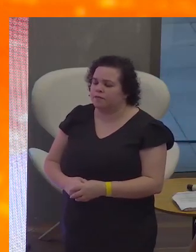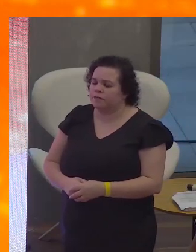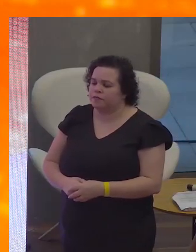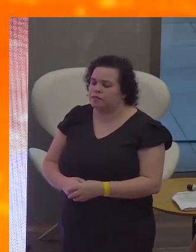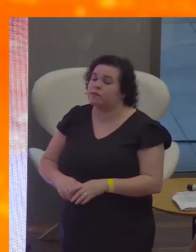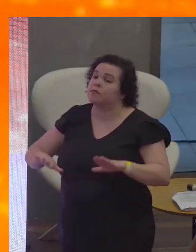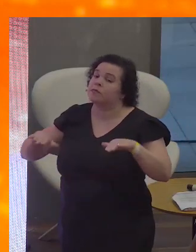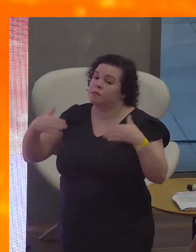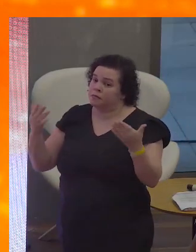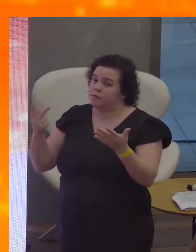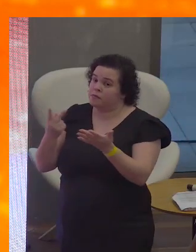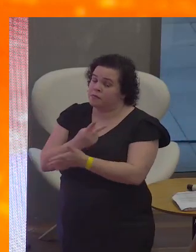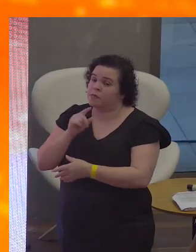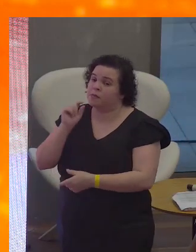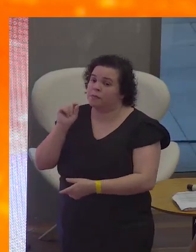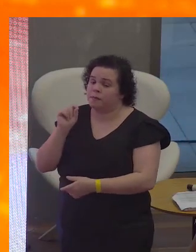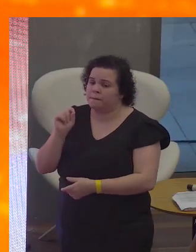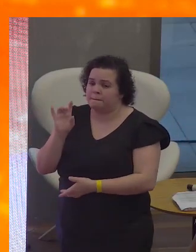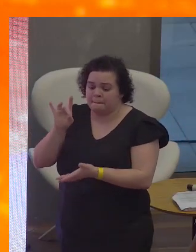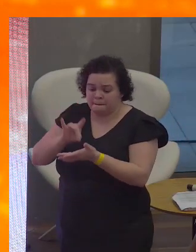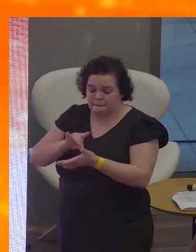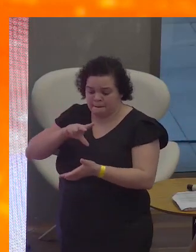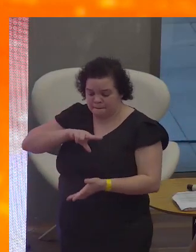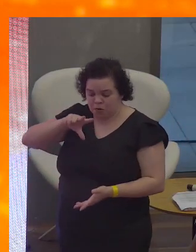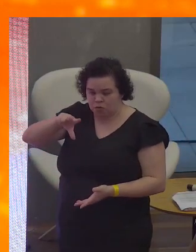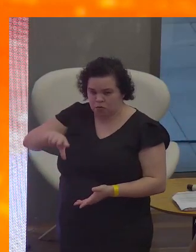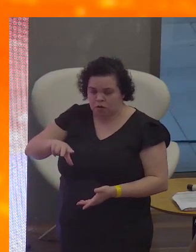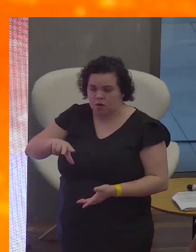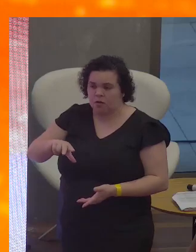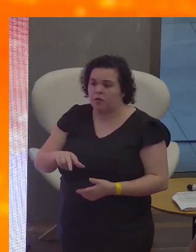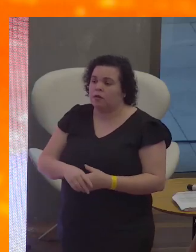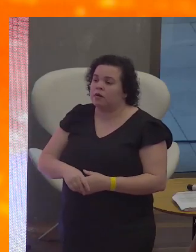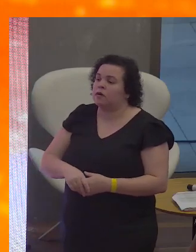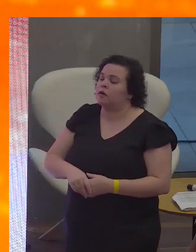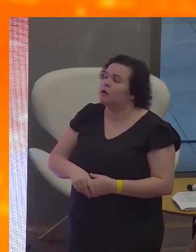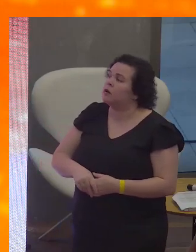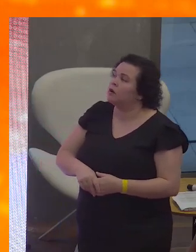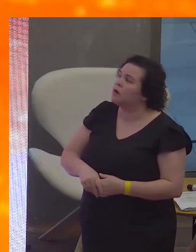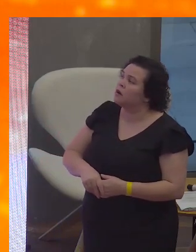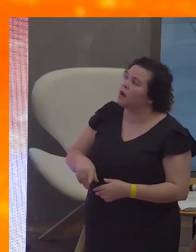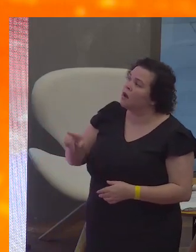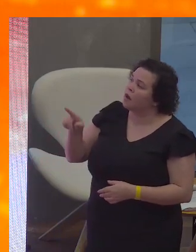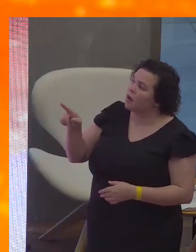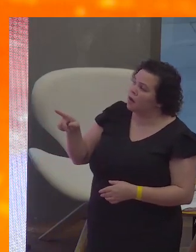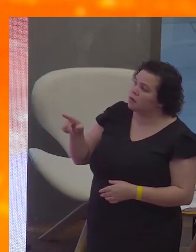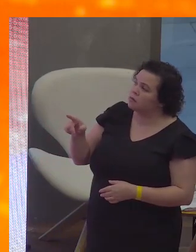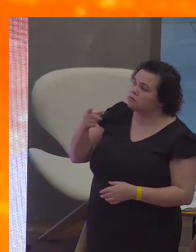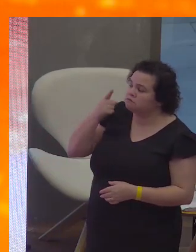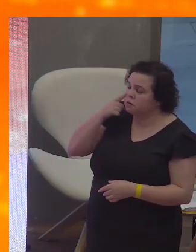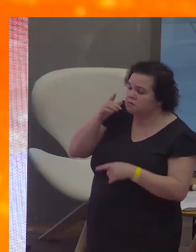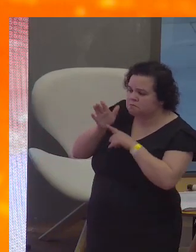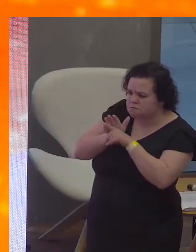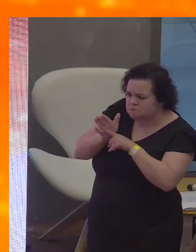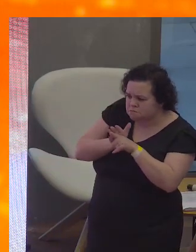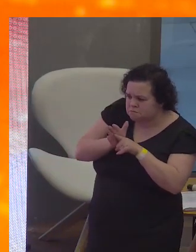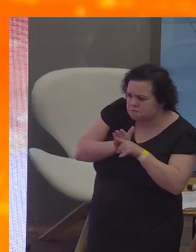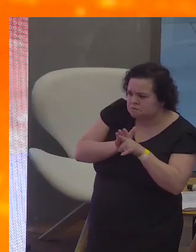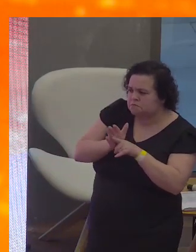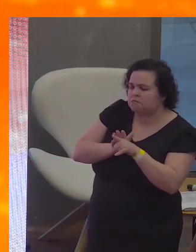E aí, o que acontece? Na realidade, em Portugal, enquanto o DGAV define, executa e avalia as políticas relativas